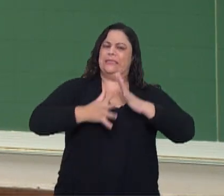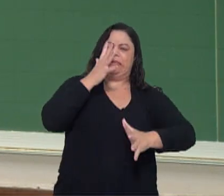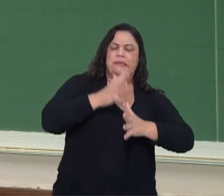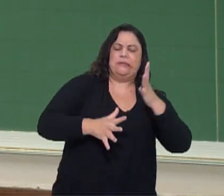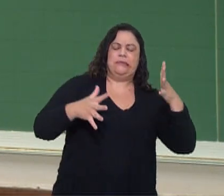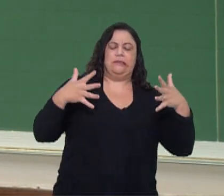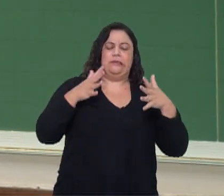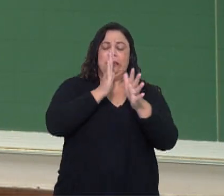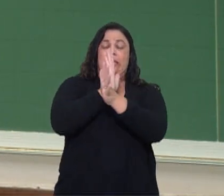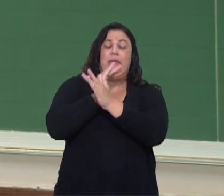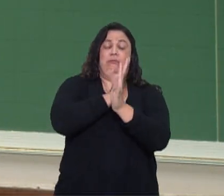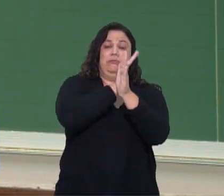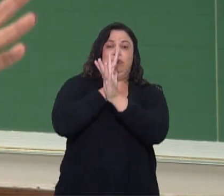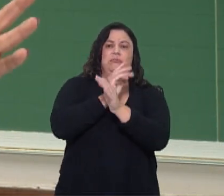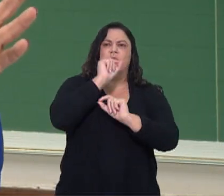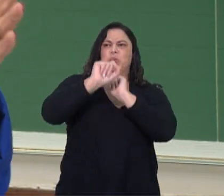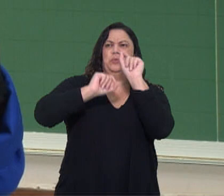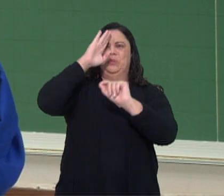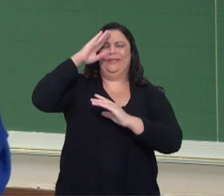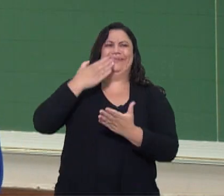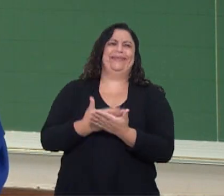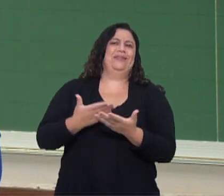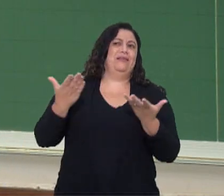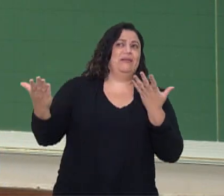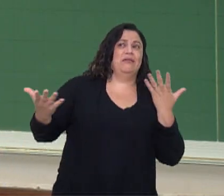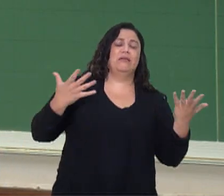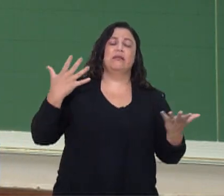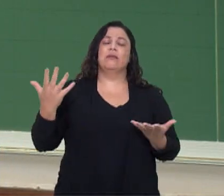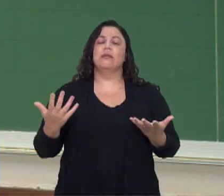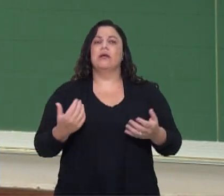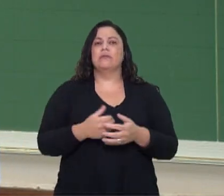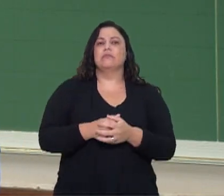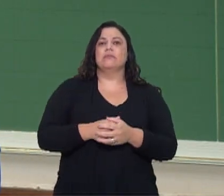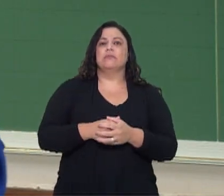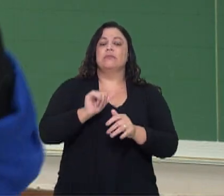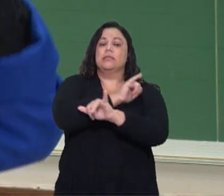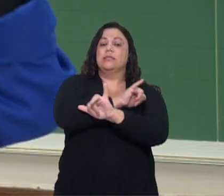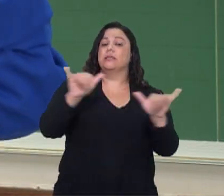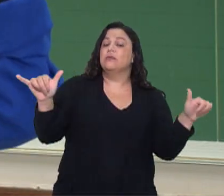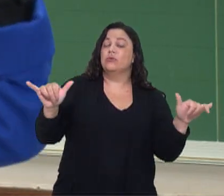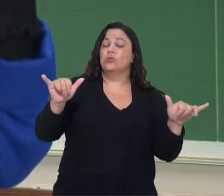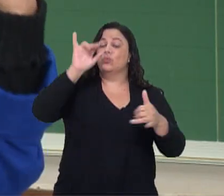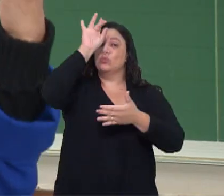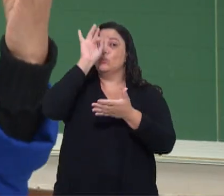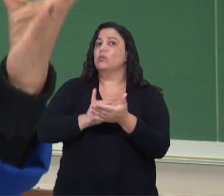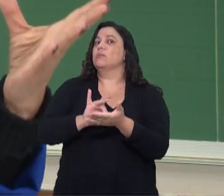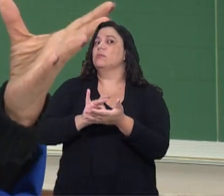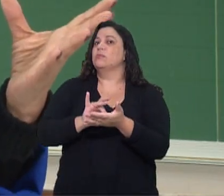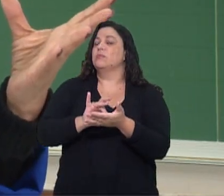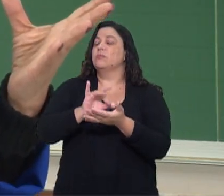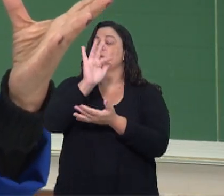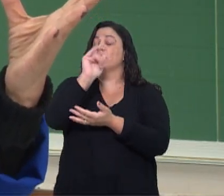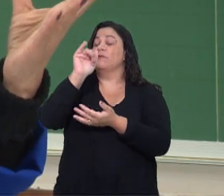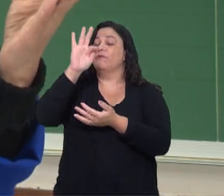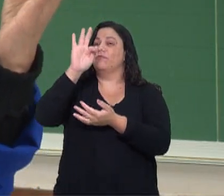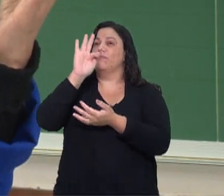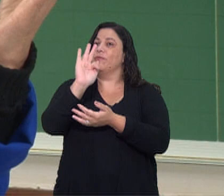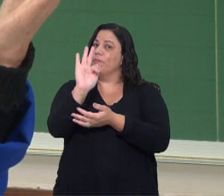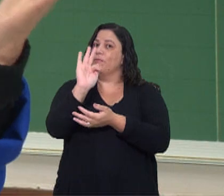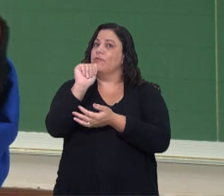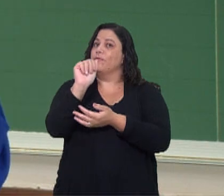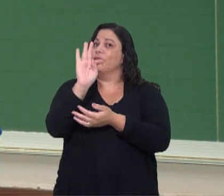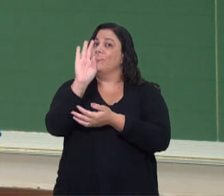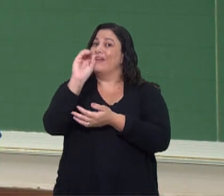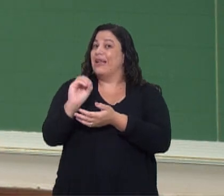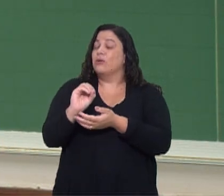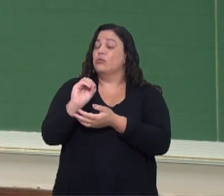perdida no que acreditar ou não. Na notícia, eu preciso colocar o quê? Eu preciso colocar um fato. Mas